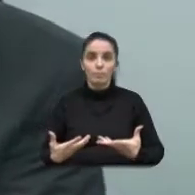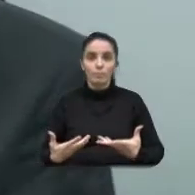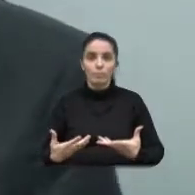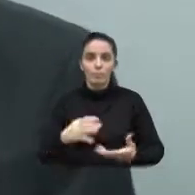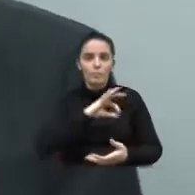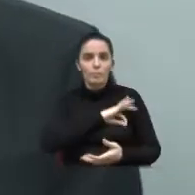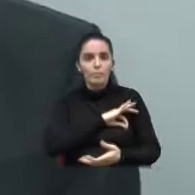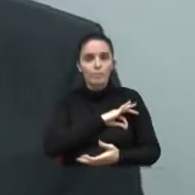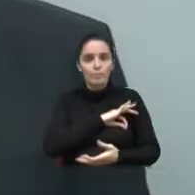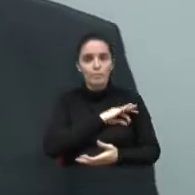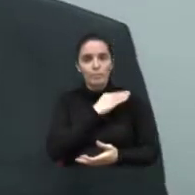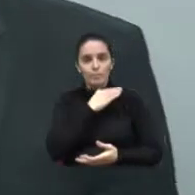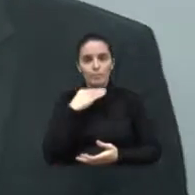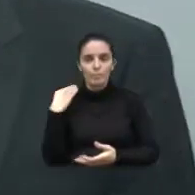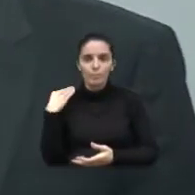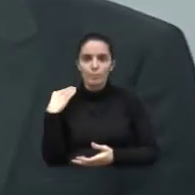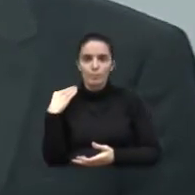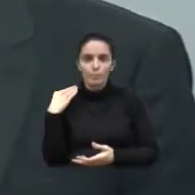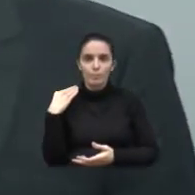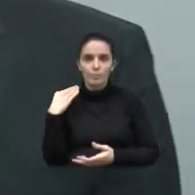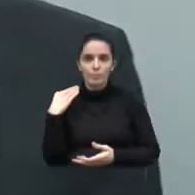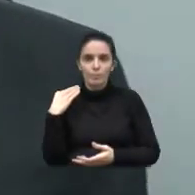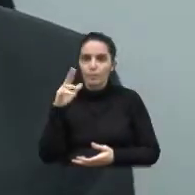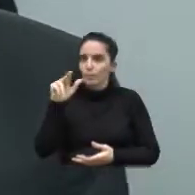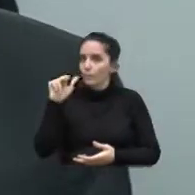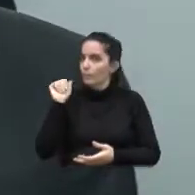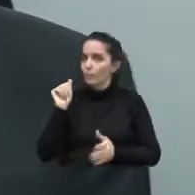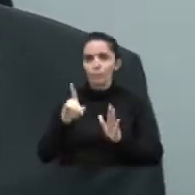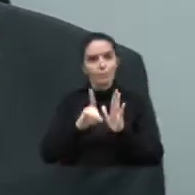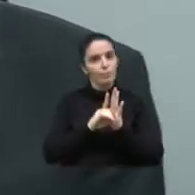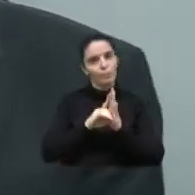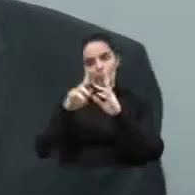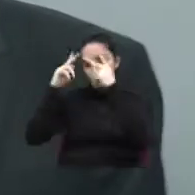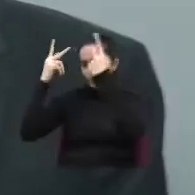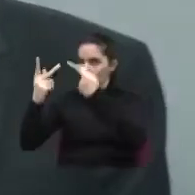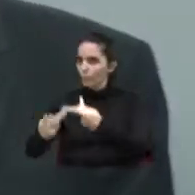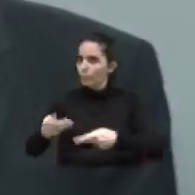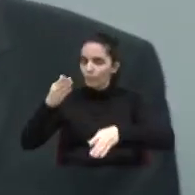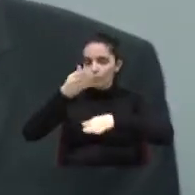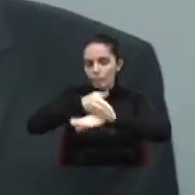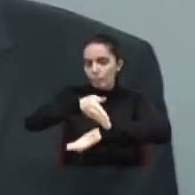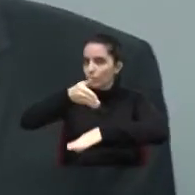morto, nunca ouvi falar de nenhum direito humano tendo visitar essas pessoas do bem que morreram.